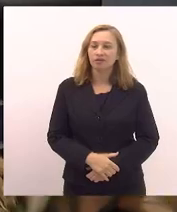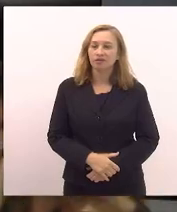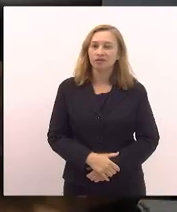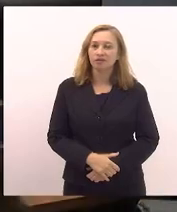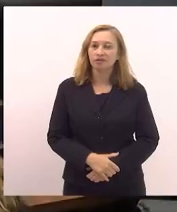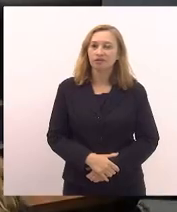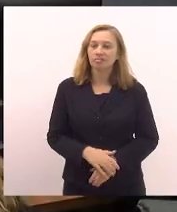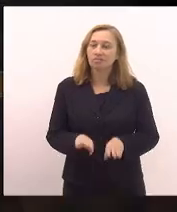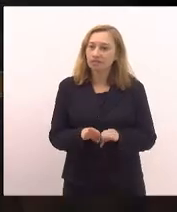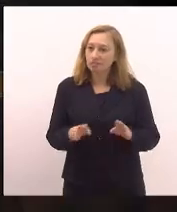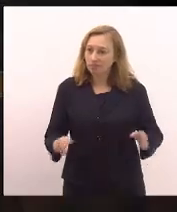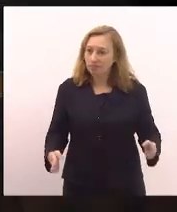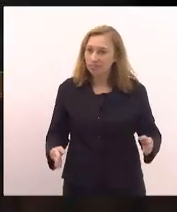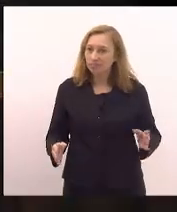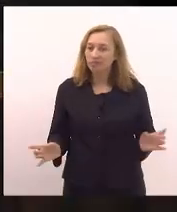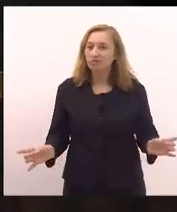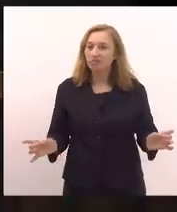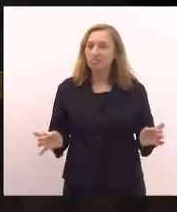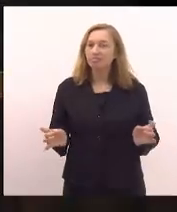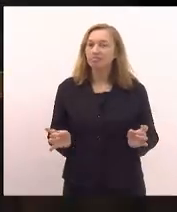Com a mesa composta.